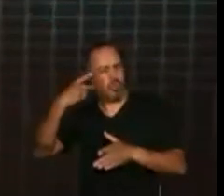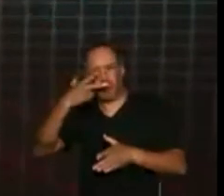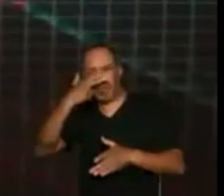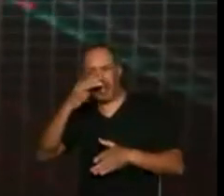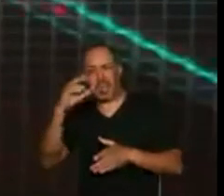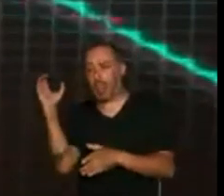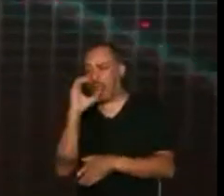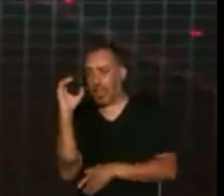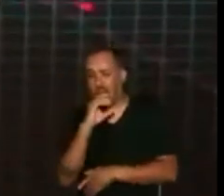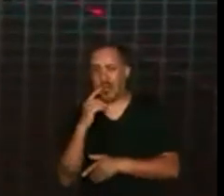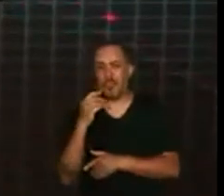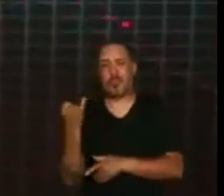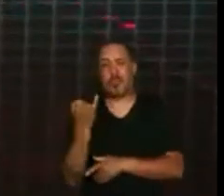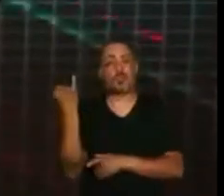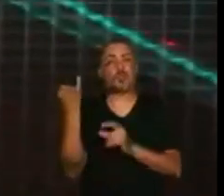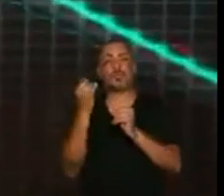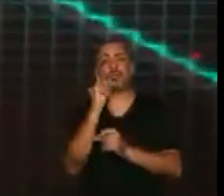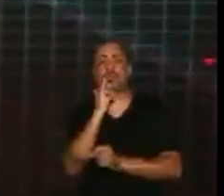coisas importantes, por exemplo, o amor.